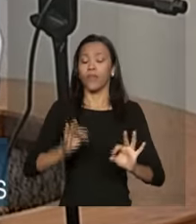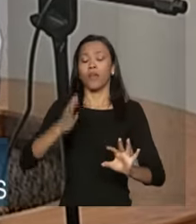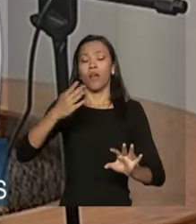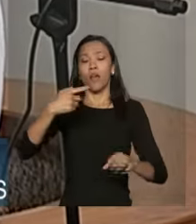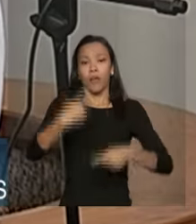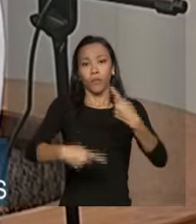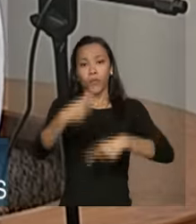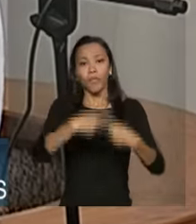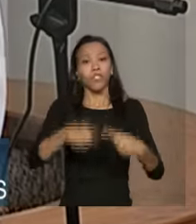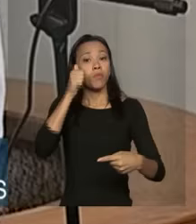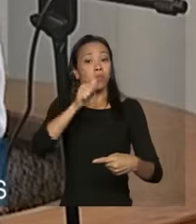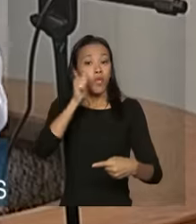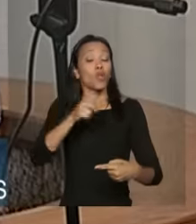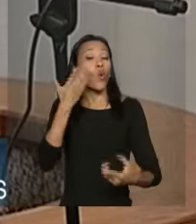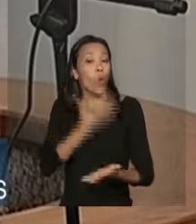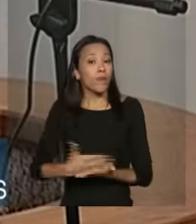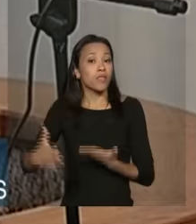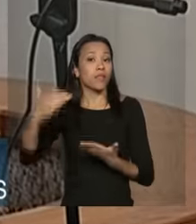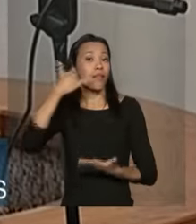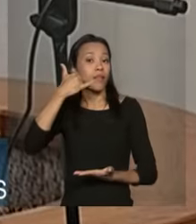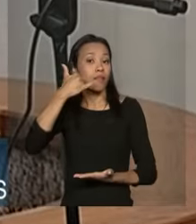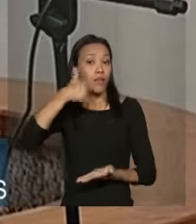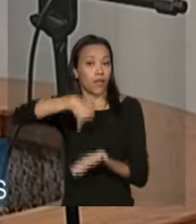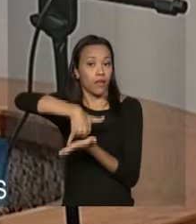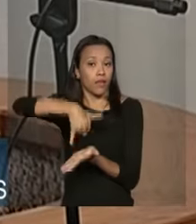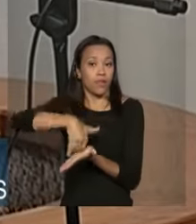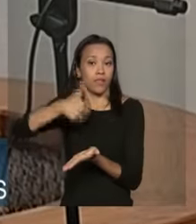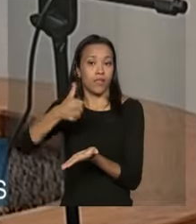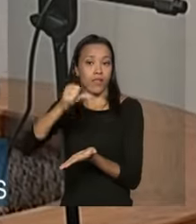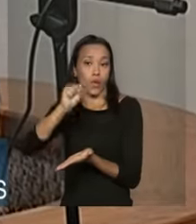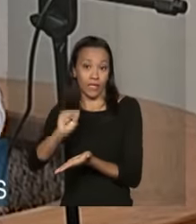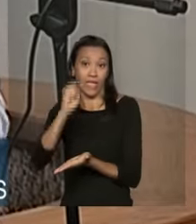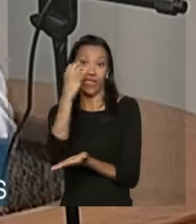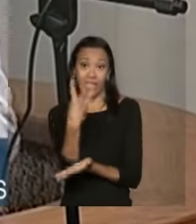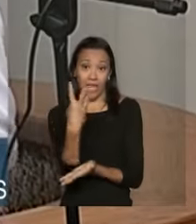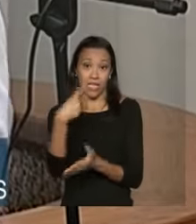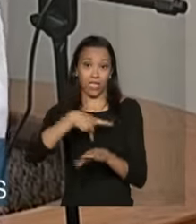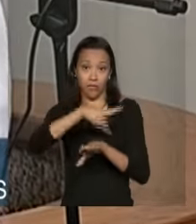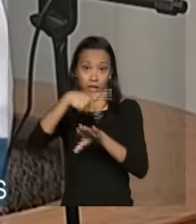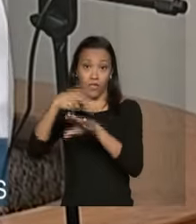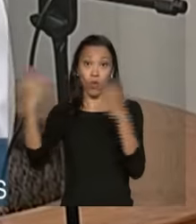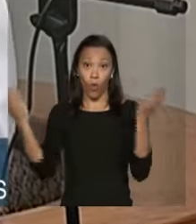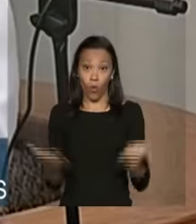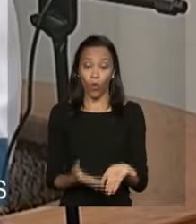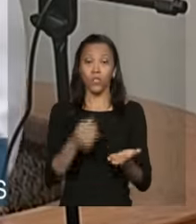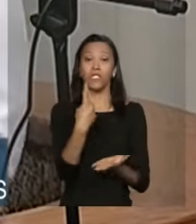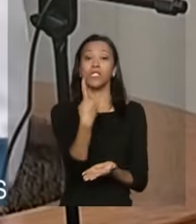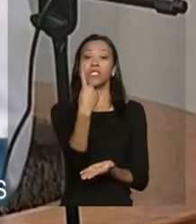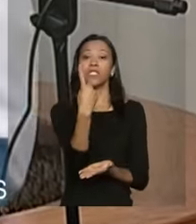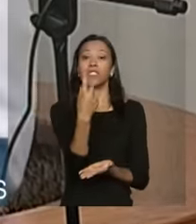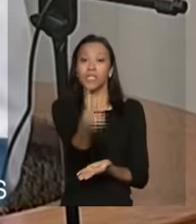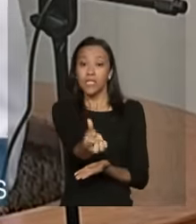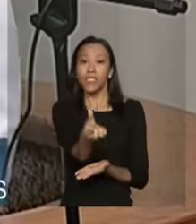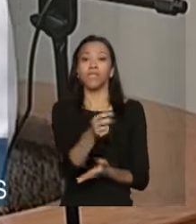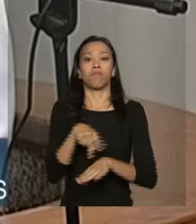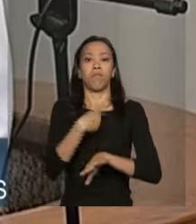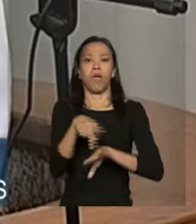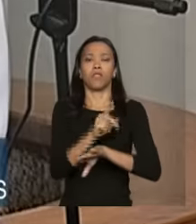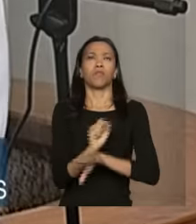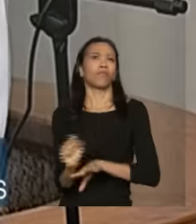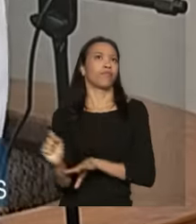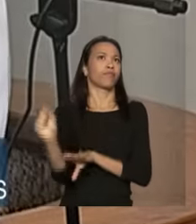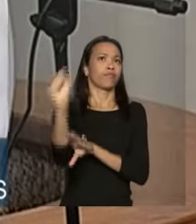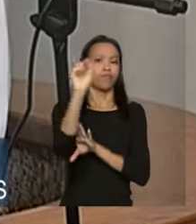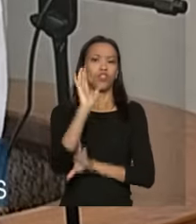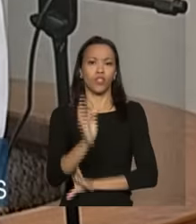a atender no 180 três países e hoje nós estamos com 16 países em atendimento e nós queremos chegar até o